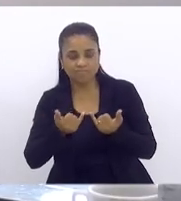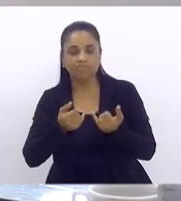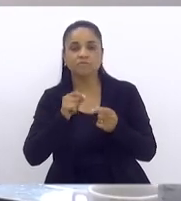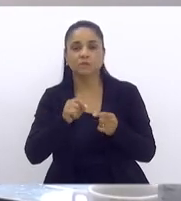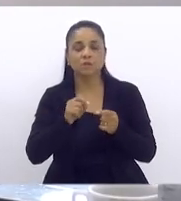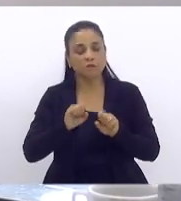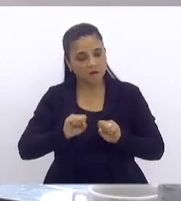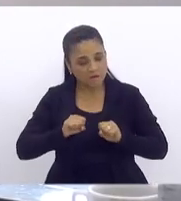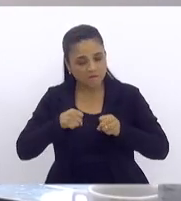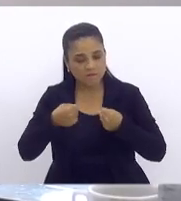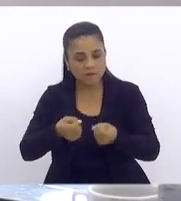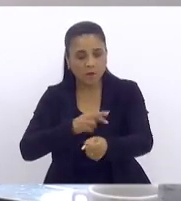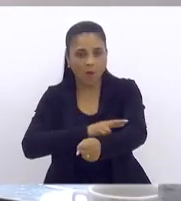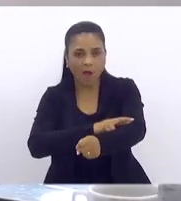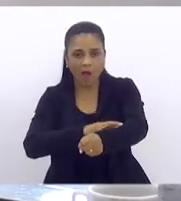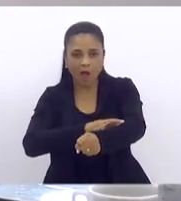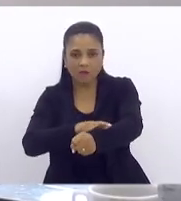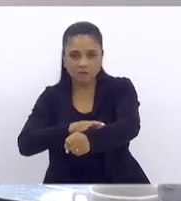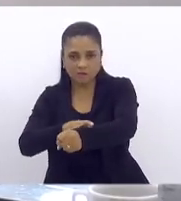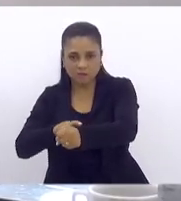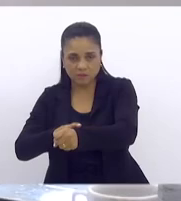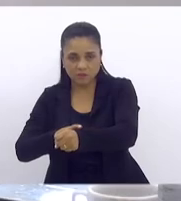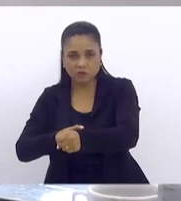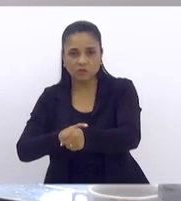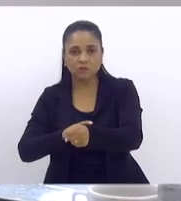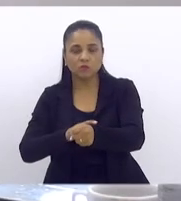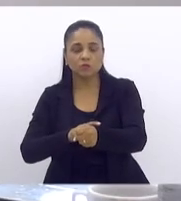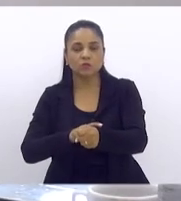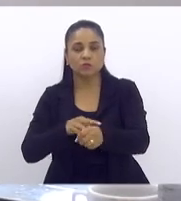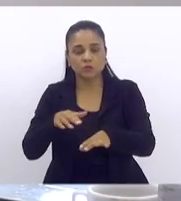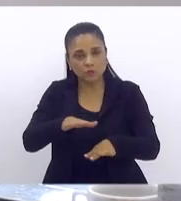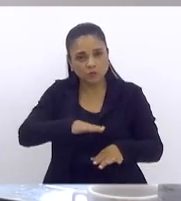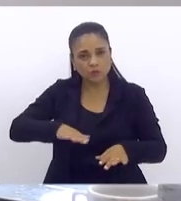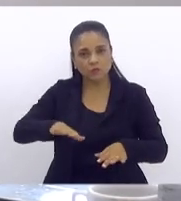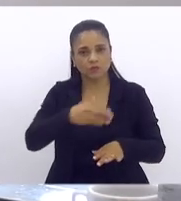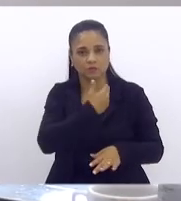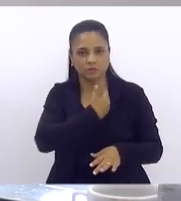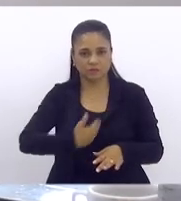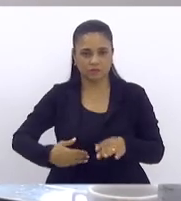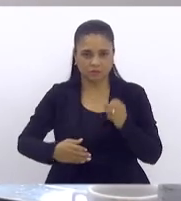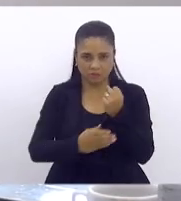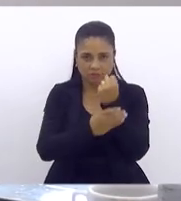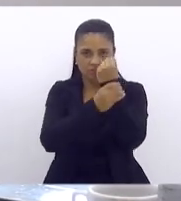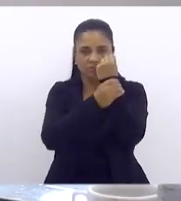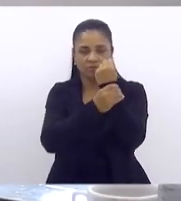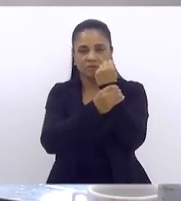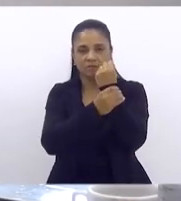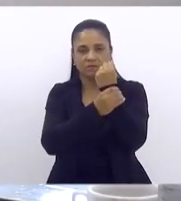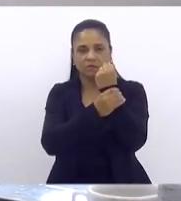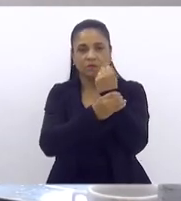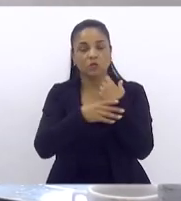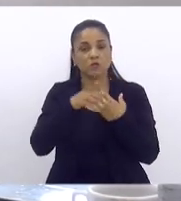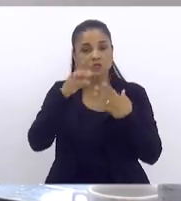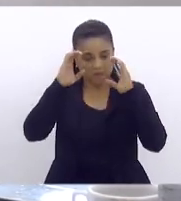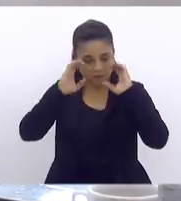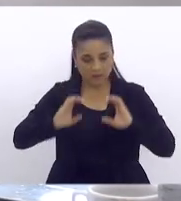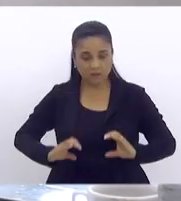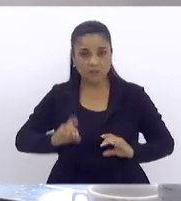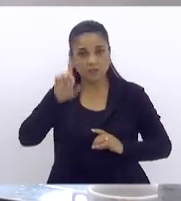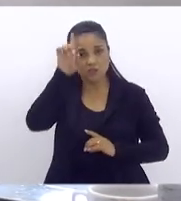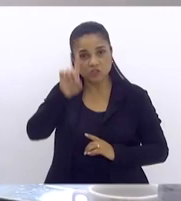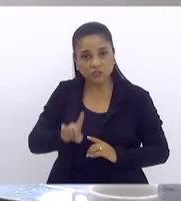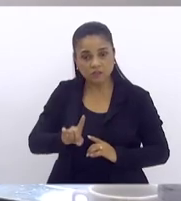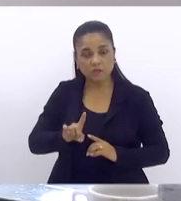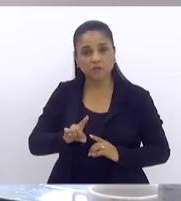racismo estrutural no âmbito da segurança pública. Não pode haver pacto de cidadania que garanta o direito de ir e vir e todas as